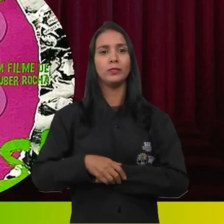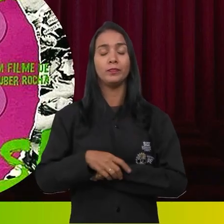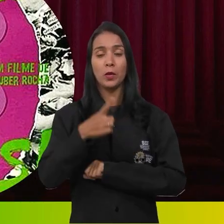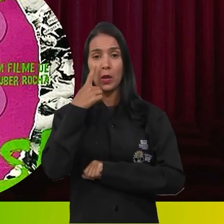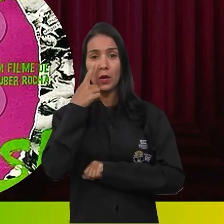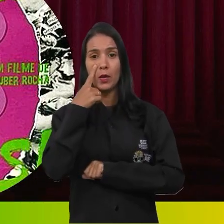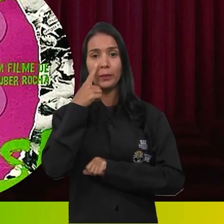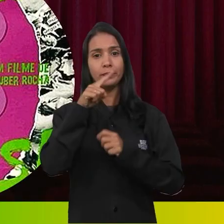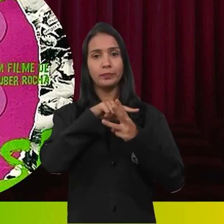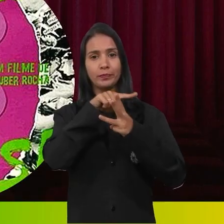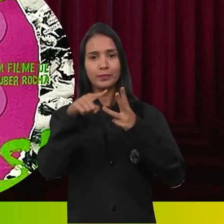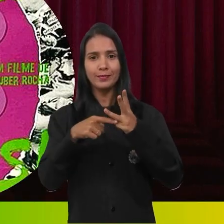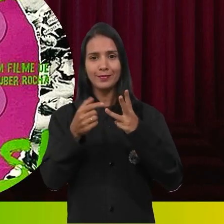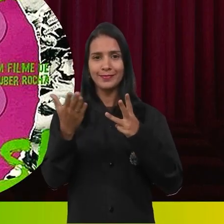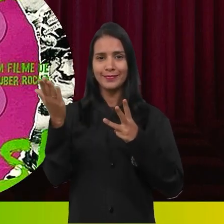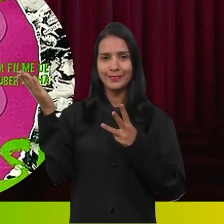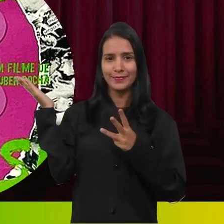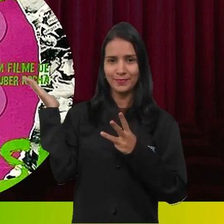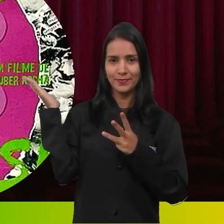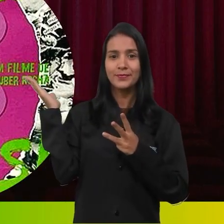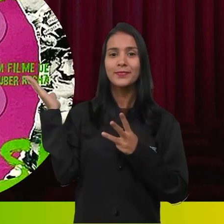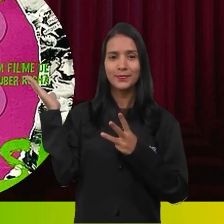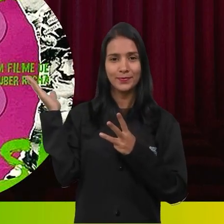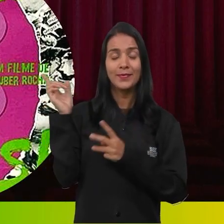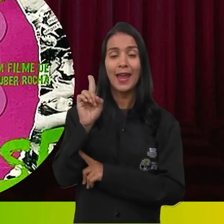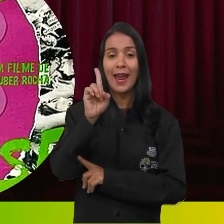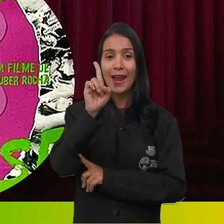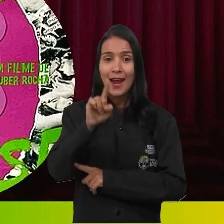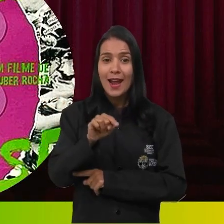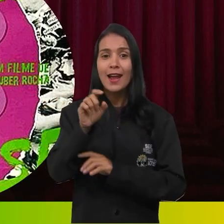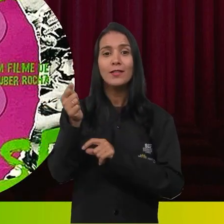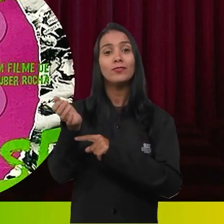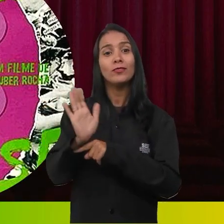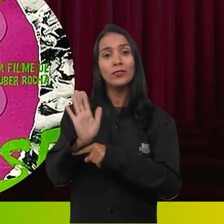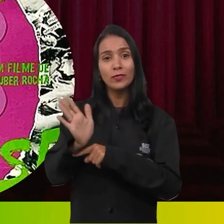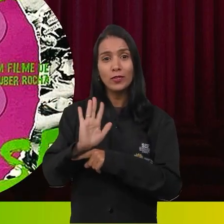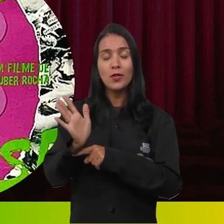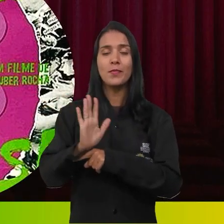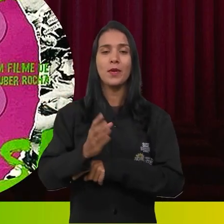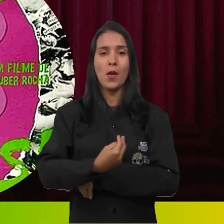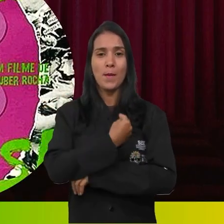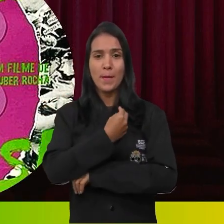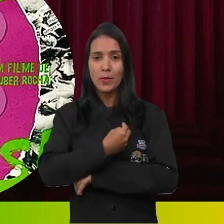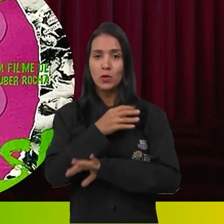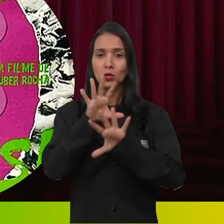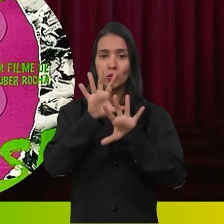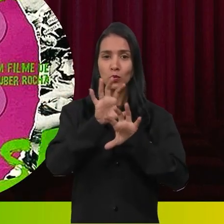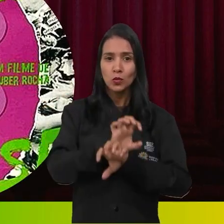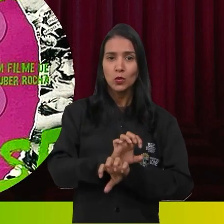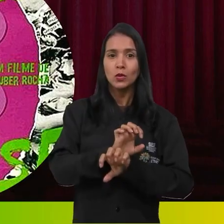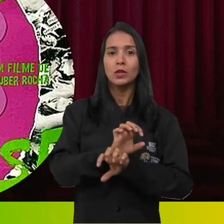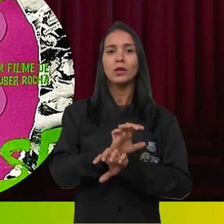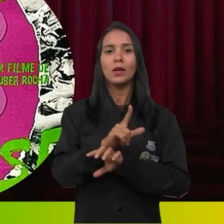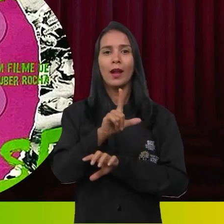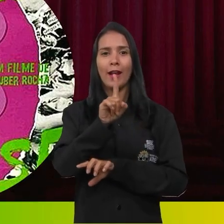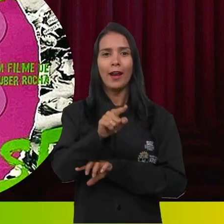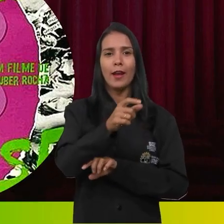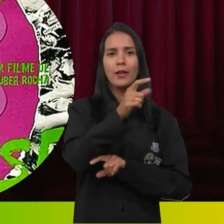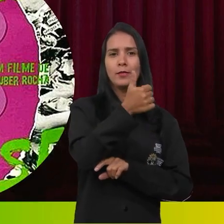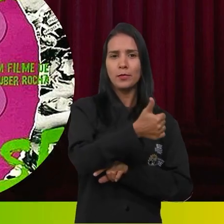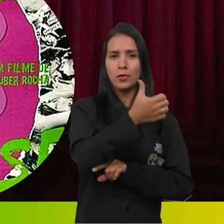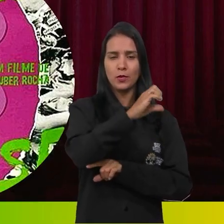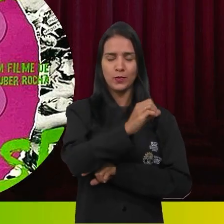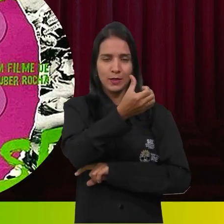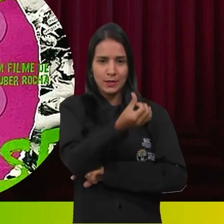de Glauber Rocha, Vidas Secas, de 1963, de Nelson Pereira dos